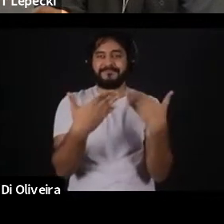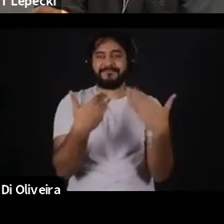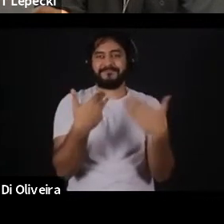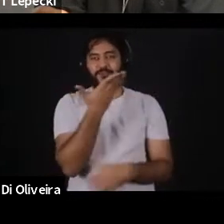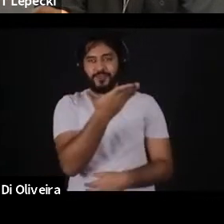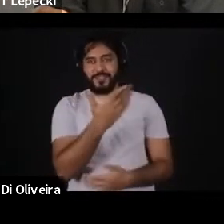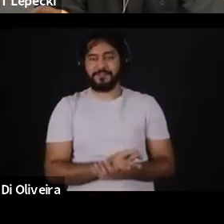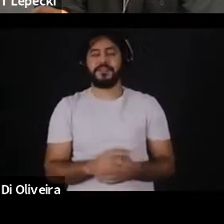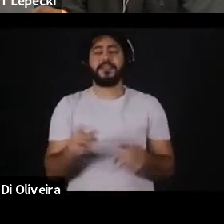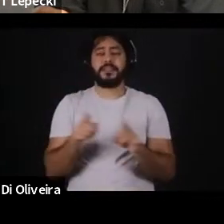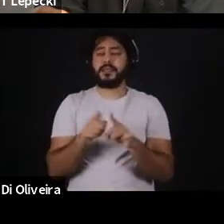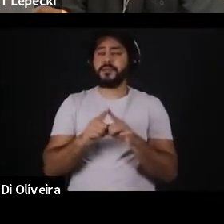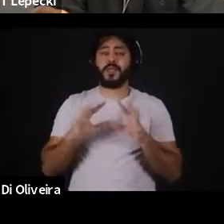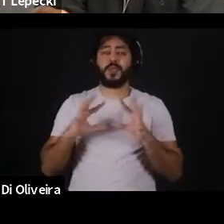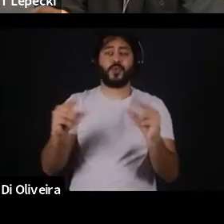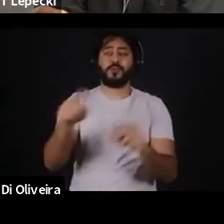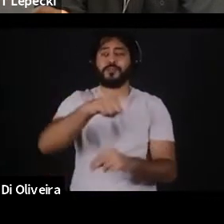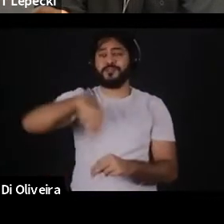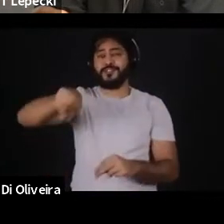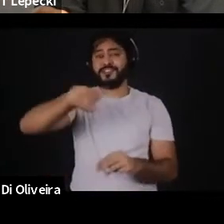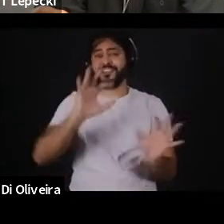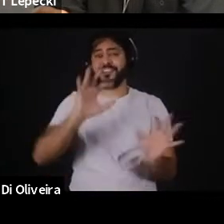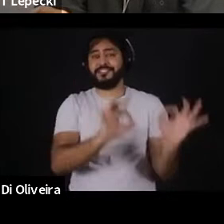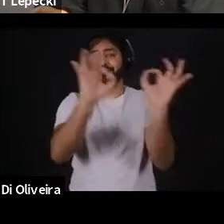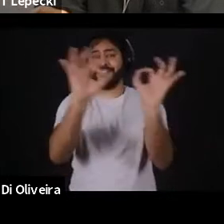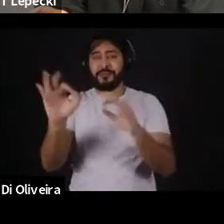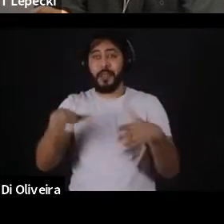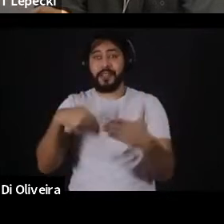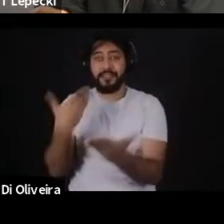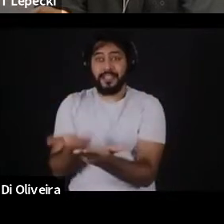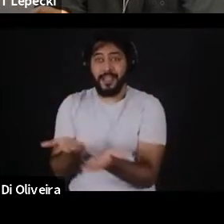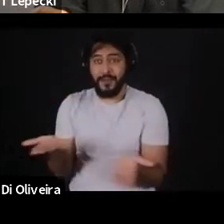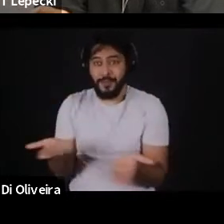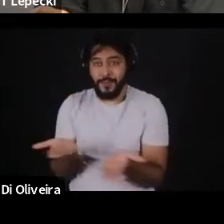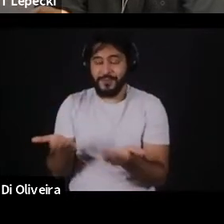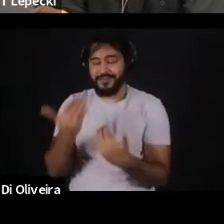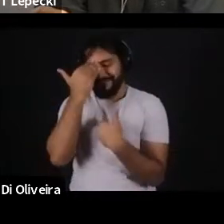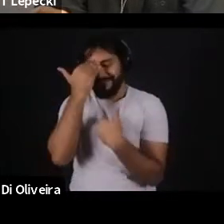E a todo mundo que está aí assistindo e que ficou até o fim, queria agradecer e dizer muito obrigado.